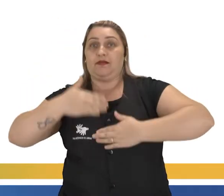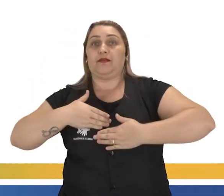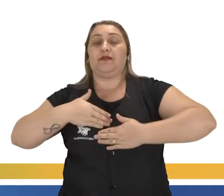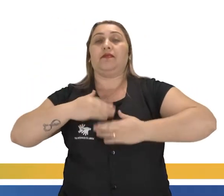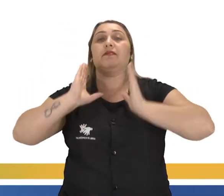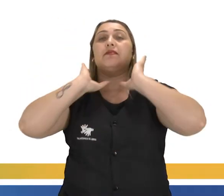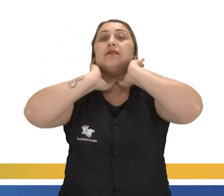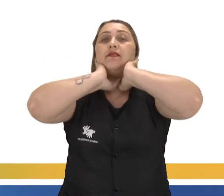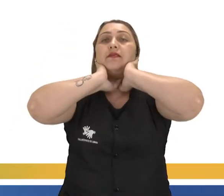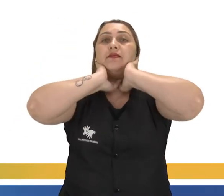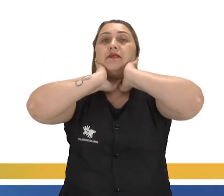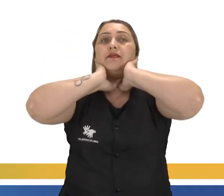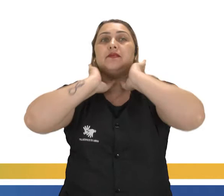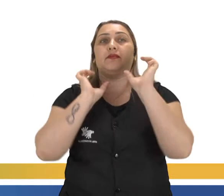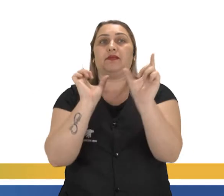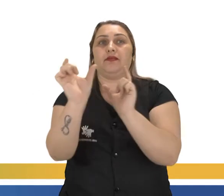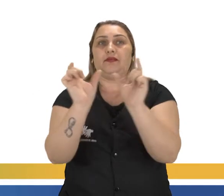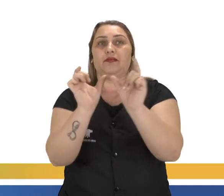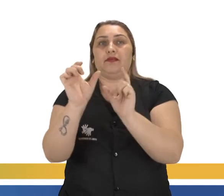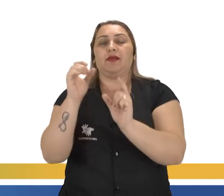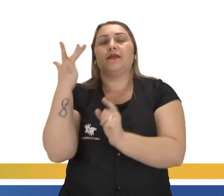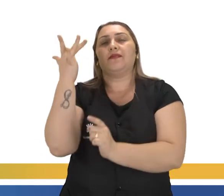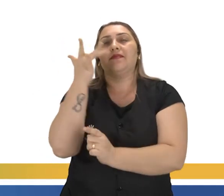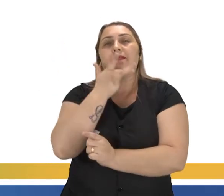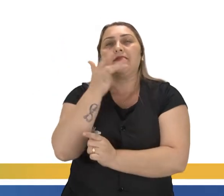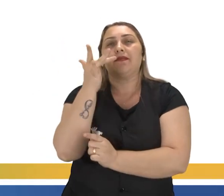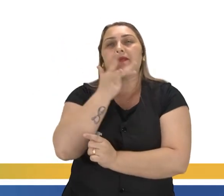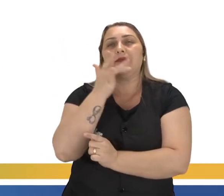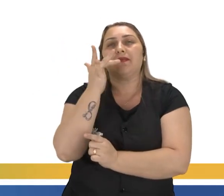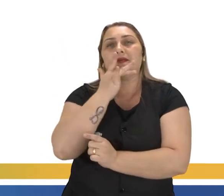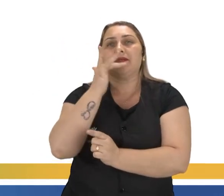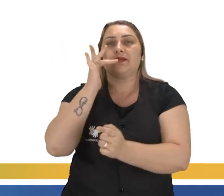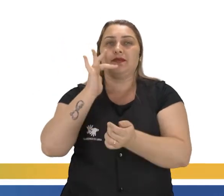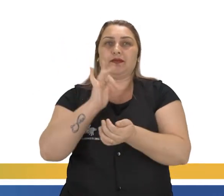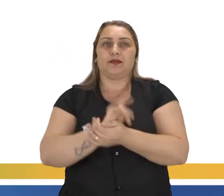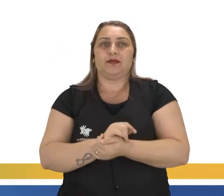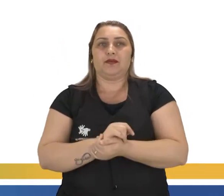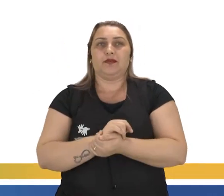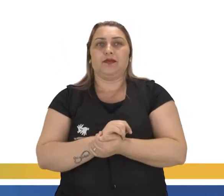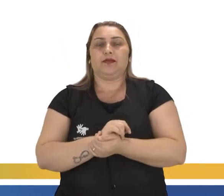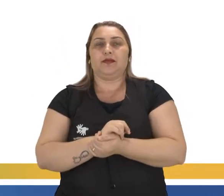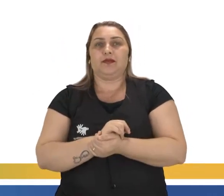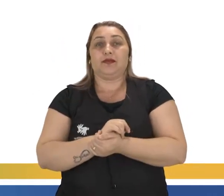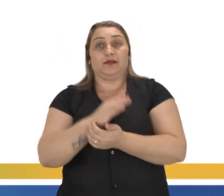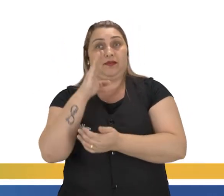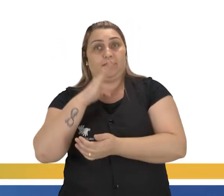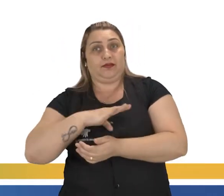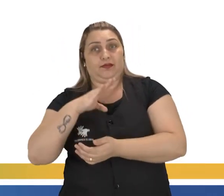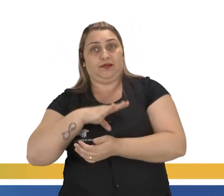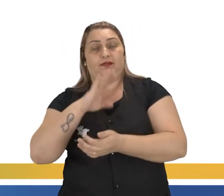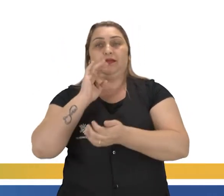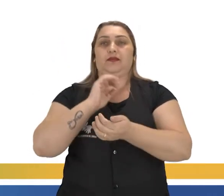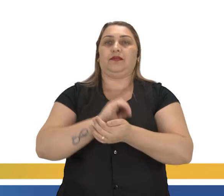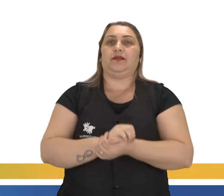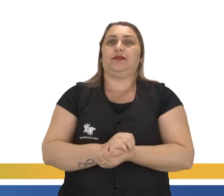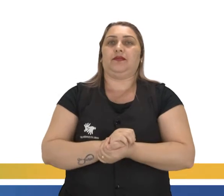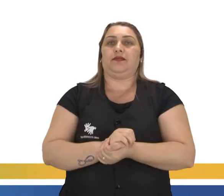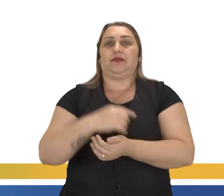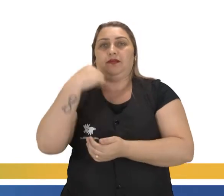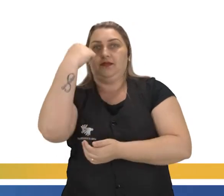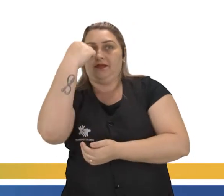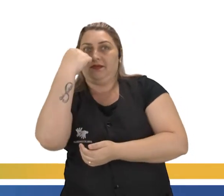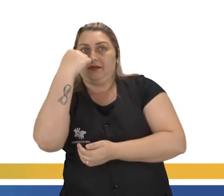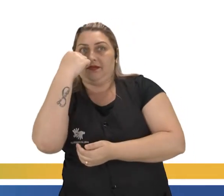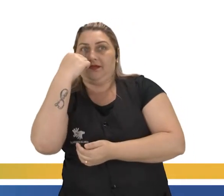pescoço. Uma outra palavra seria saboroso. Saboroso, em português, saboroso. Em